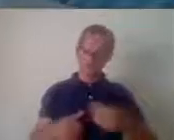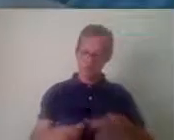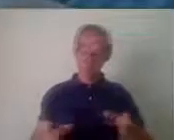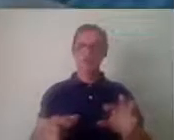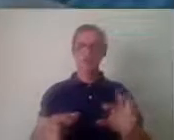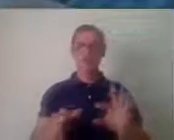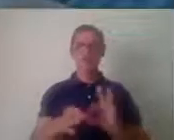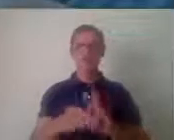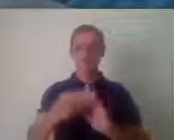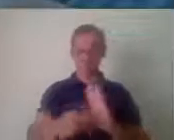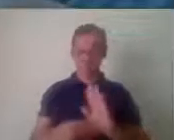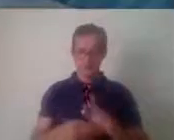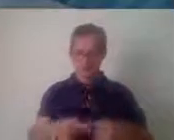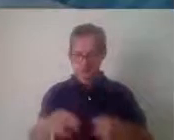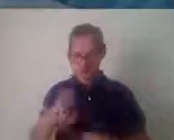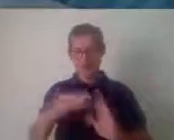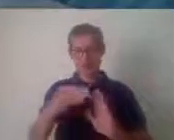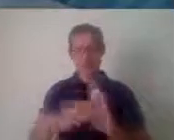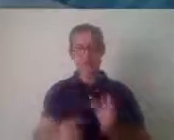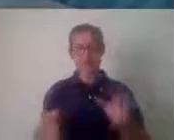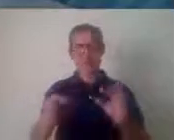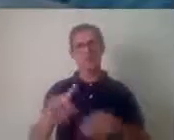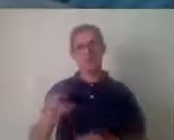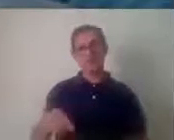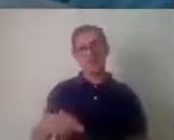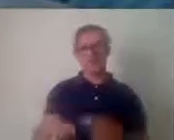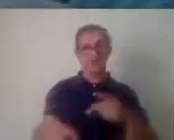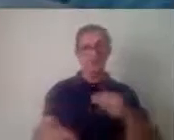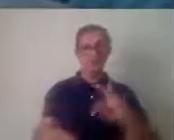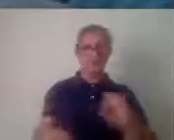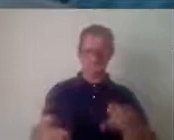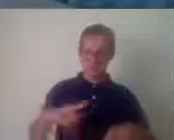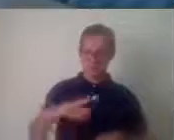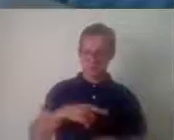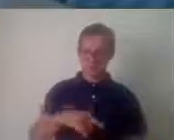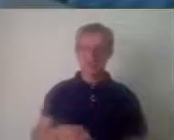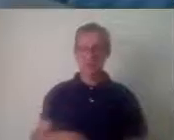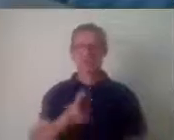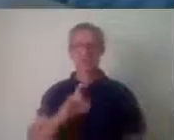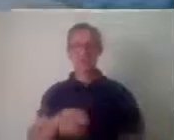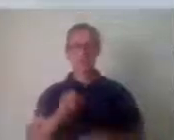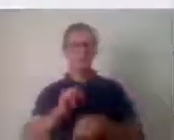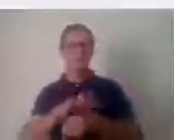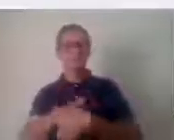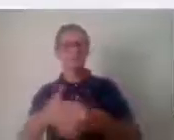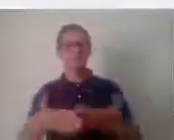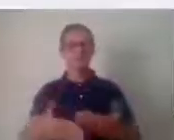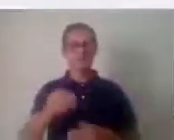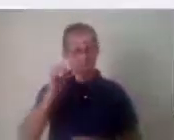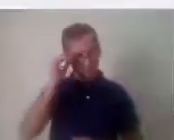partes. E aí, quando você utiliza o método de integração por partes, você vai chegar no seguinte resultado. Acompanhe no quadro.